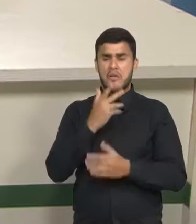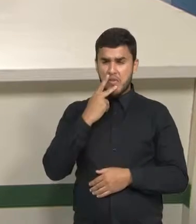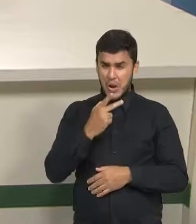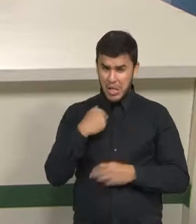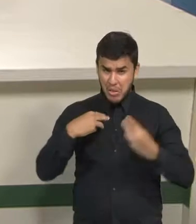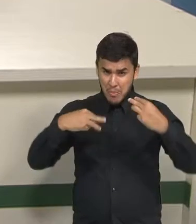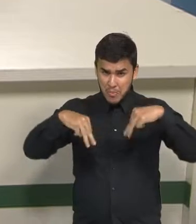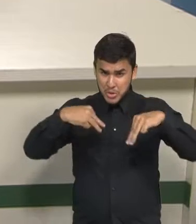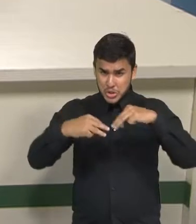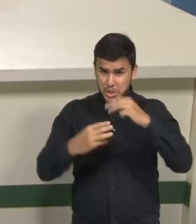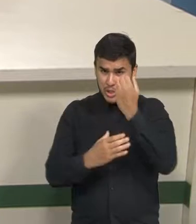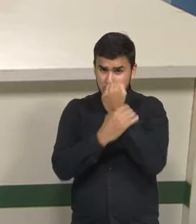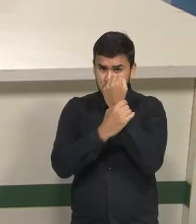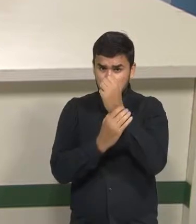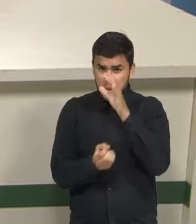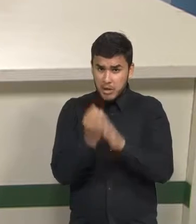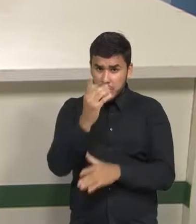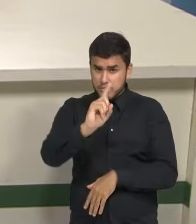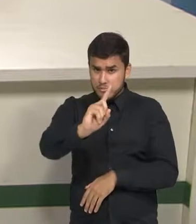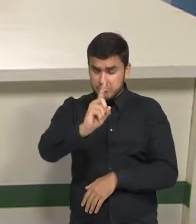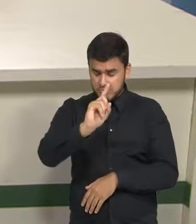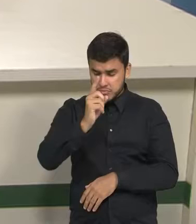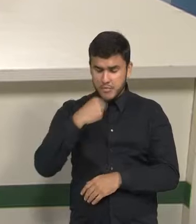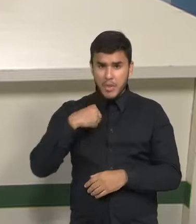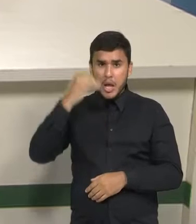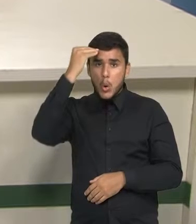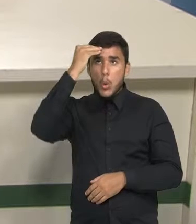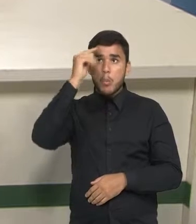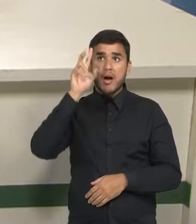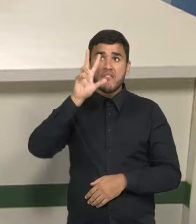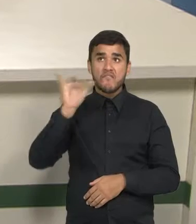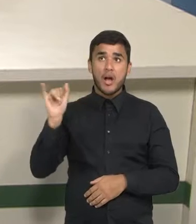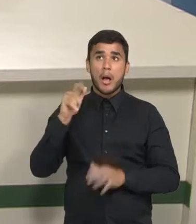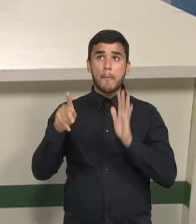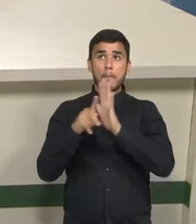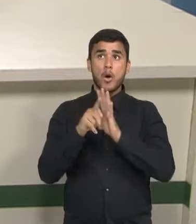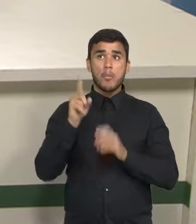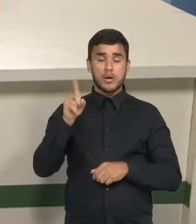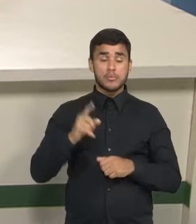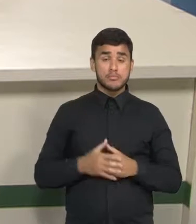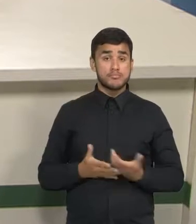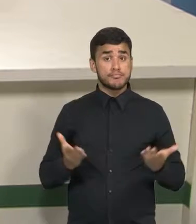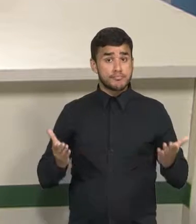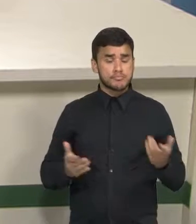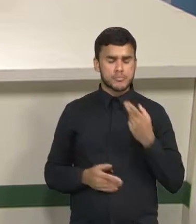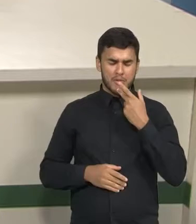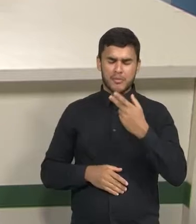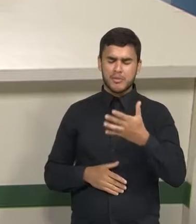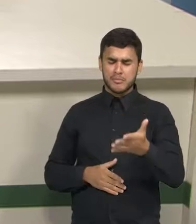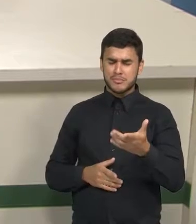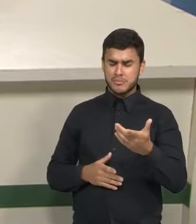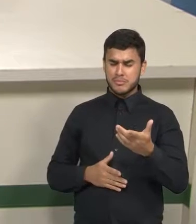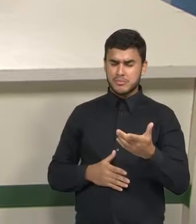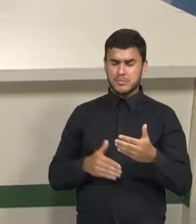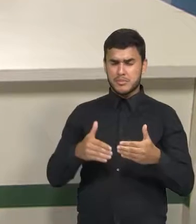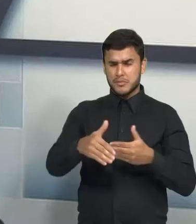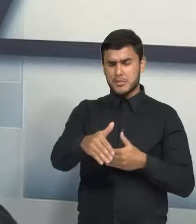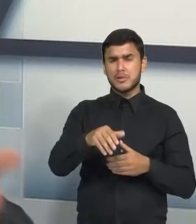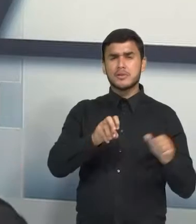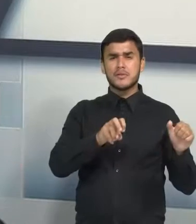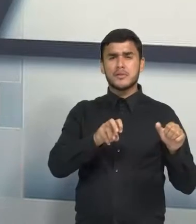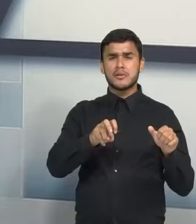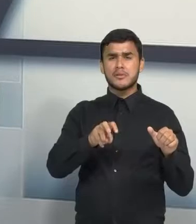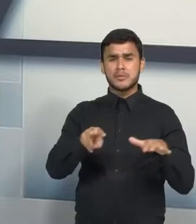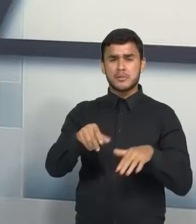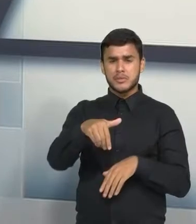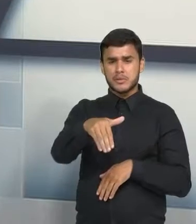de brasileiros são mortos todos os dias. Você tem ideia, essa semana em Fortaleza, uma criança, houve uma discussão, quiseram